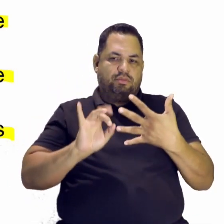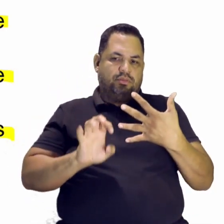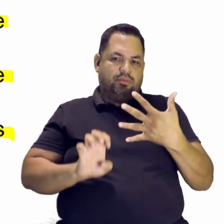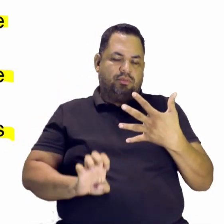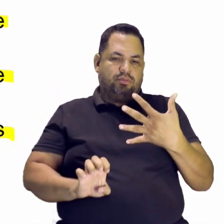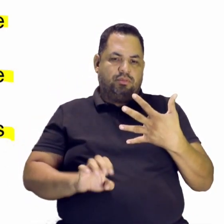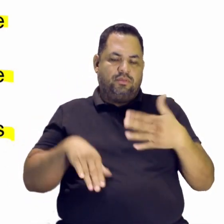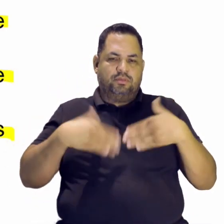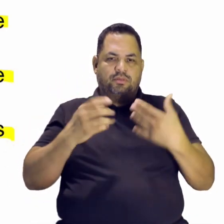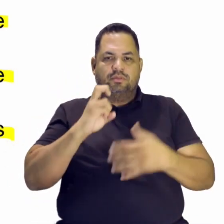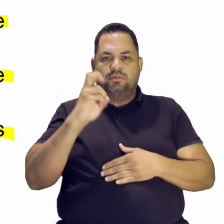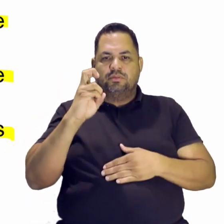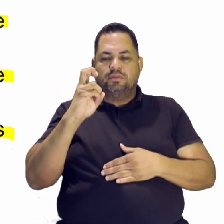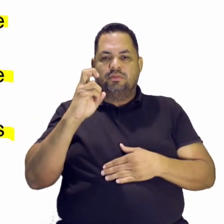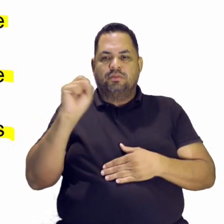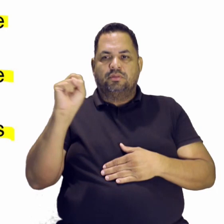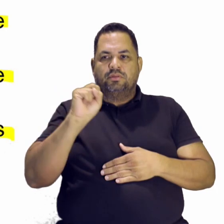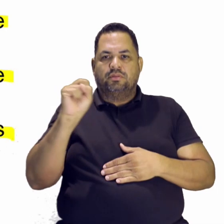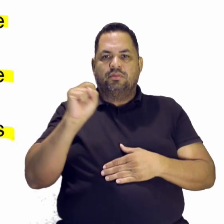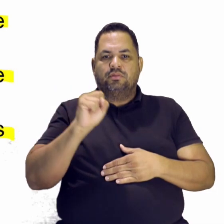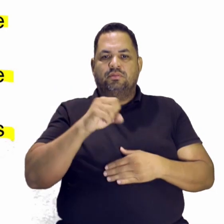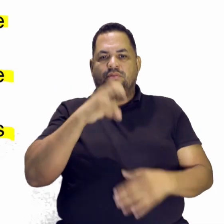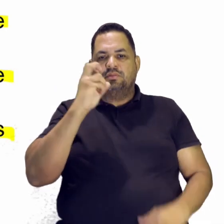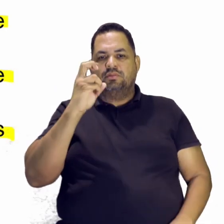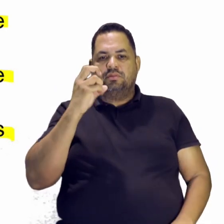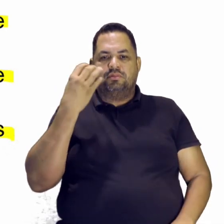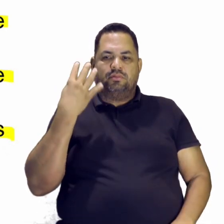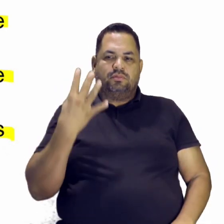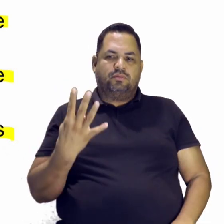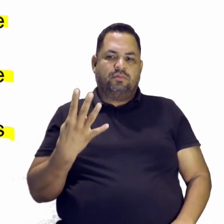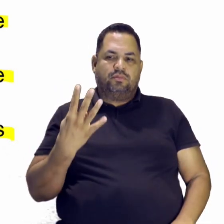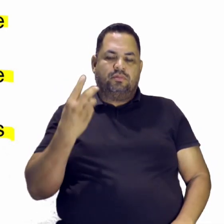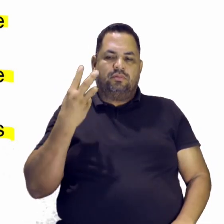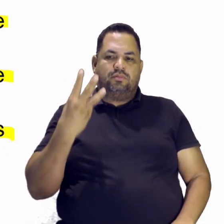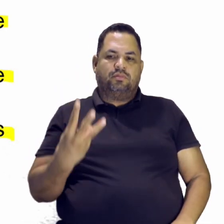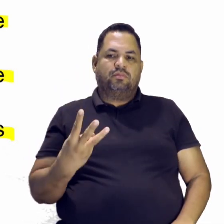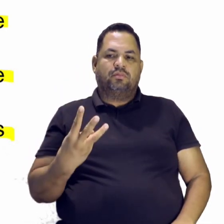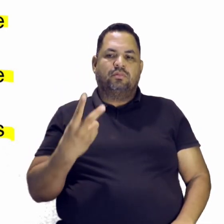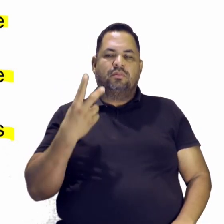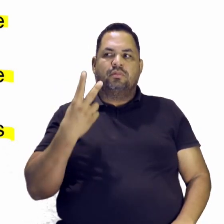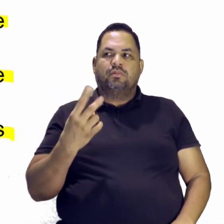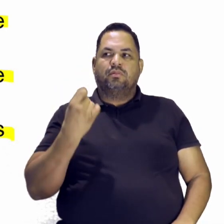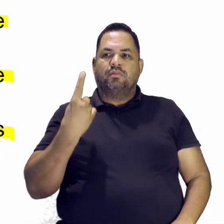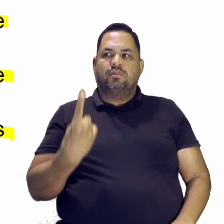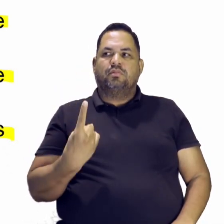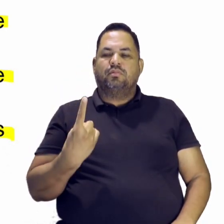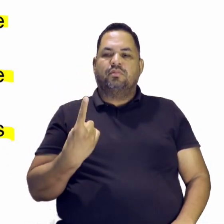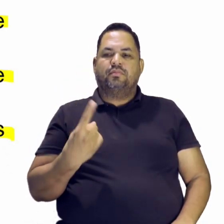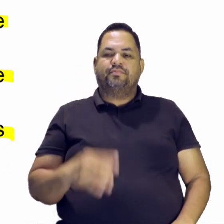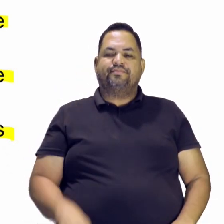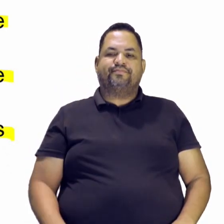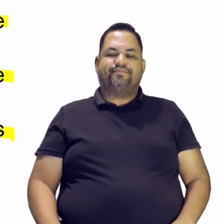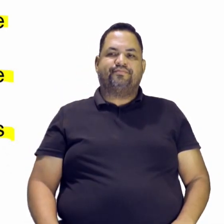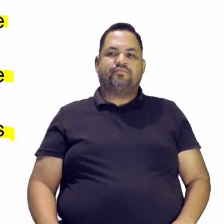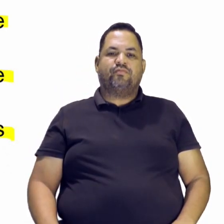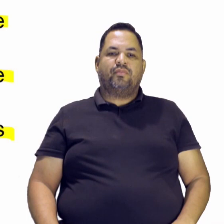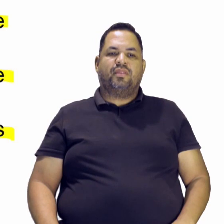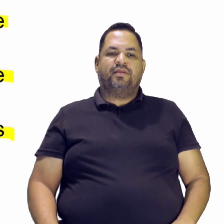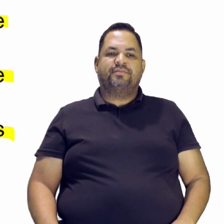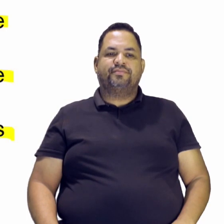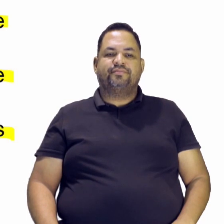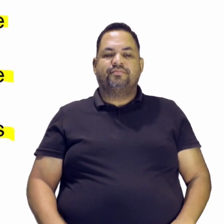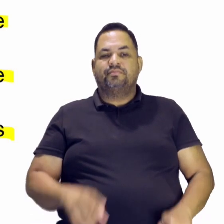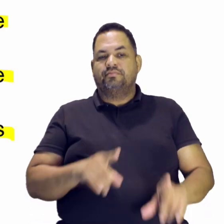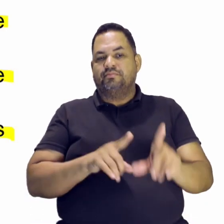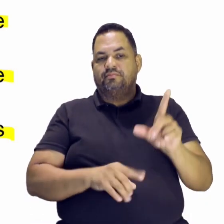tu me responder aí. 5, 4, 3, 2, 1. Claro, né, gente? Só podia ser